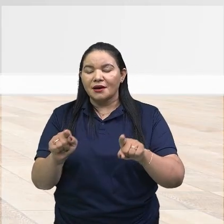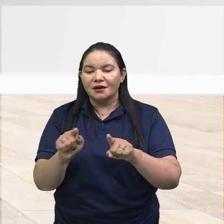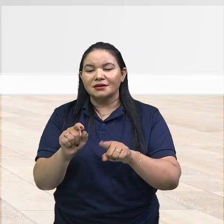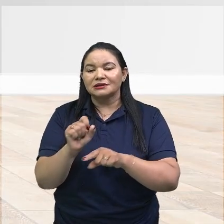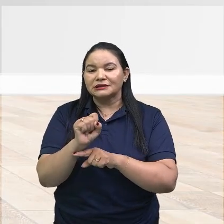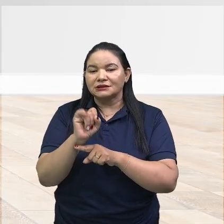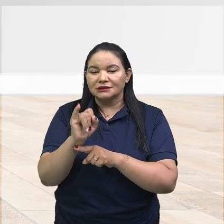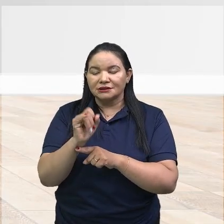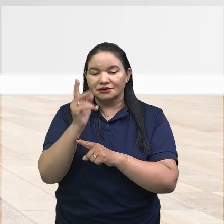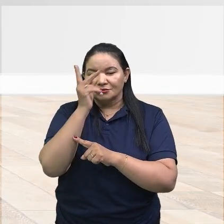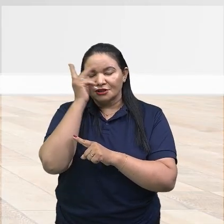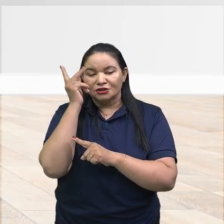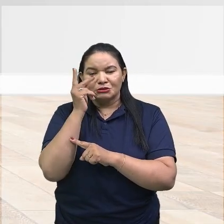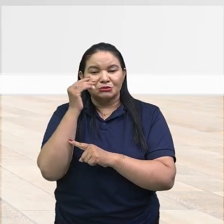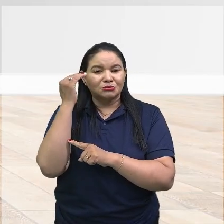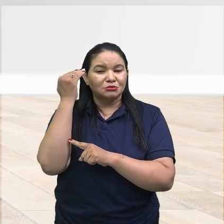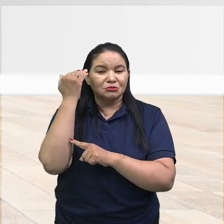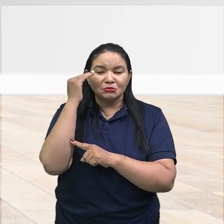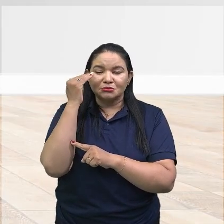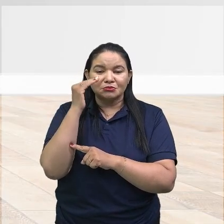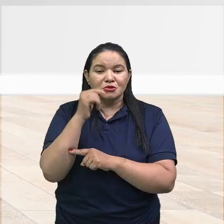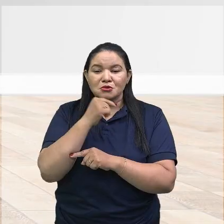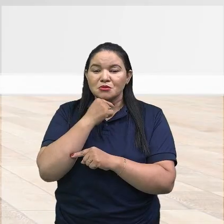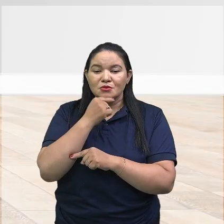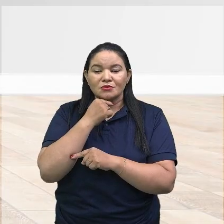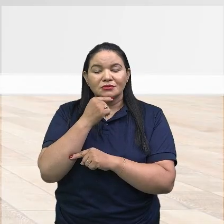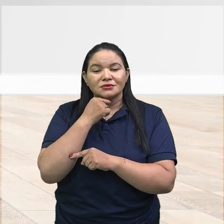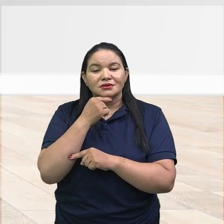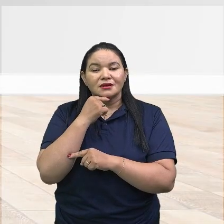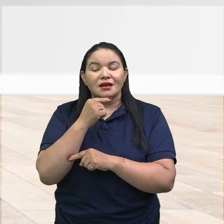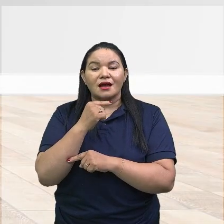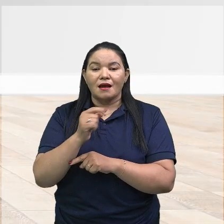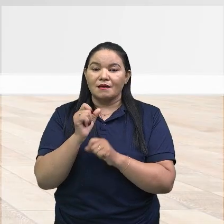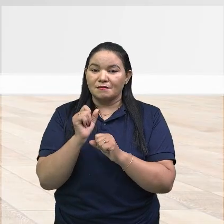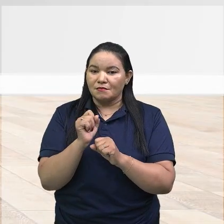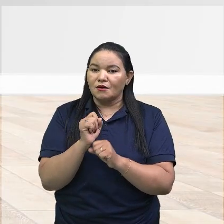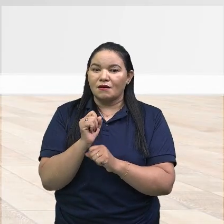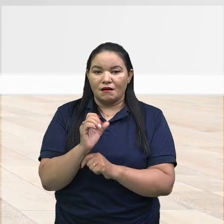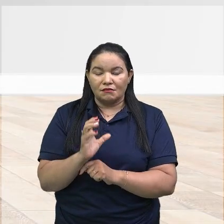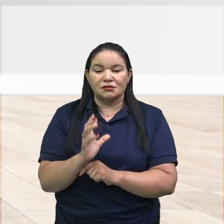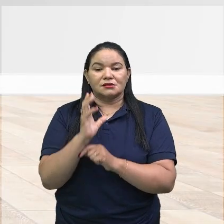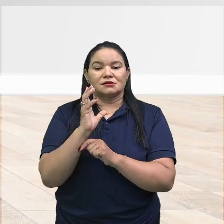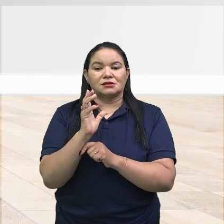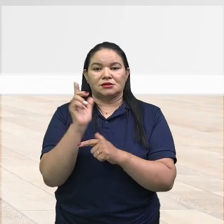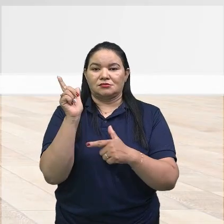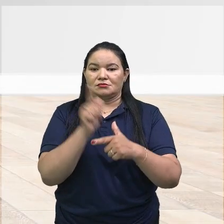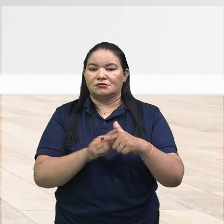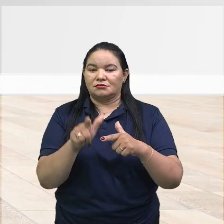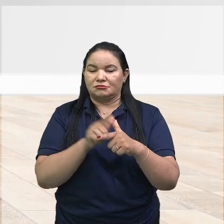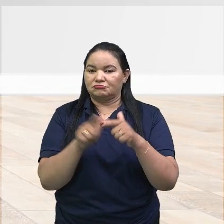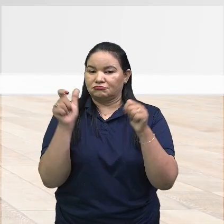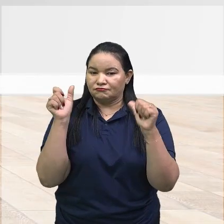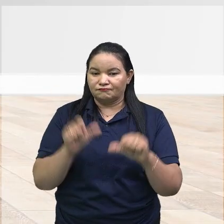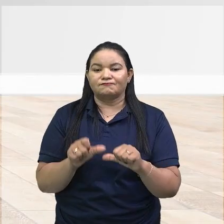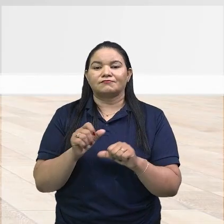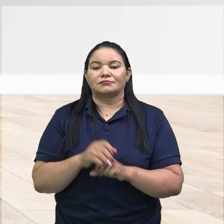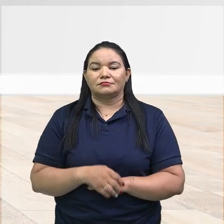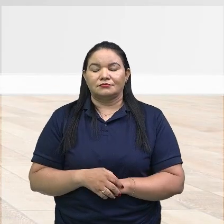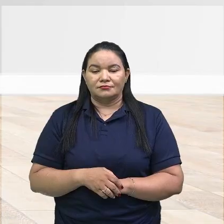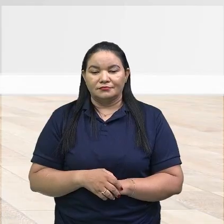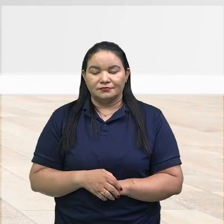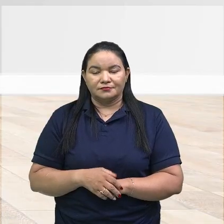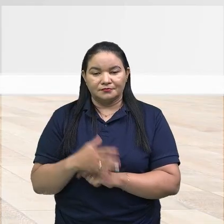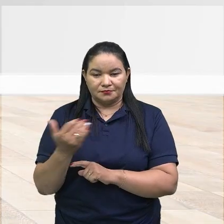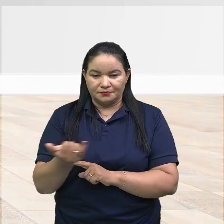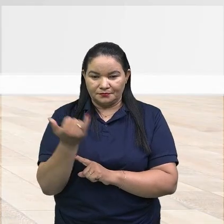não entendesse essa situação, ia passar, né? Ia acontecer talvez um desastre, isso. Então, é importante a